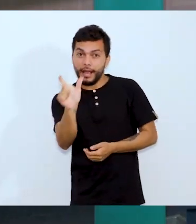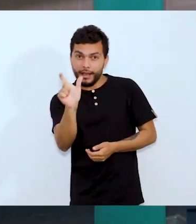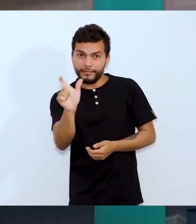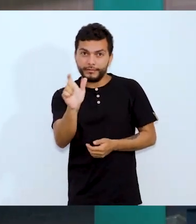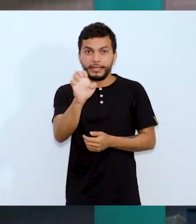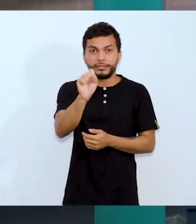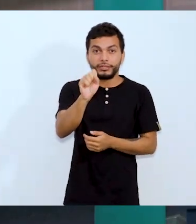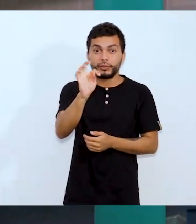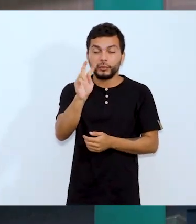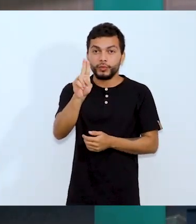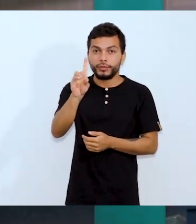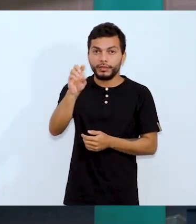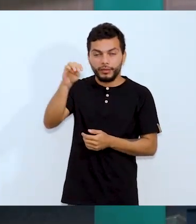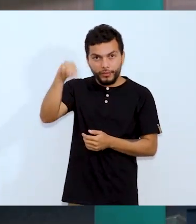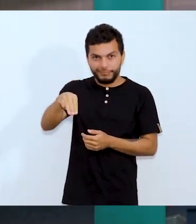estudam.